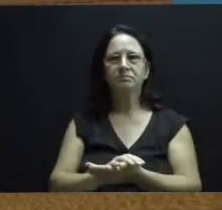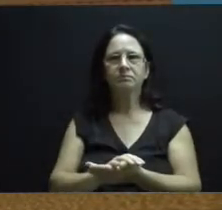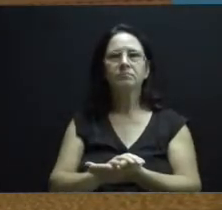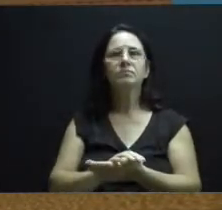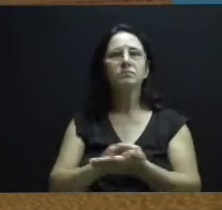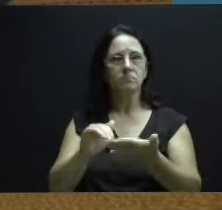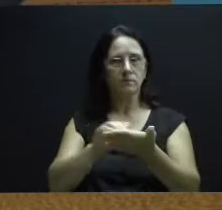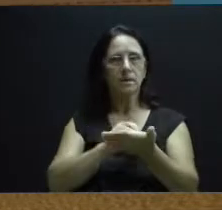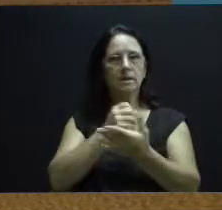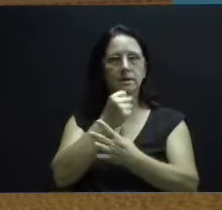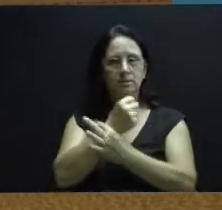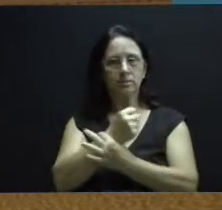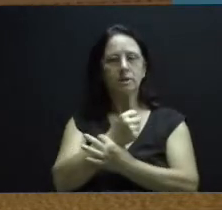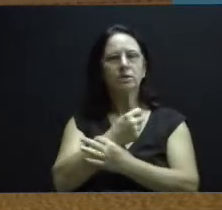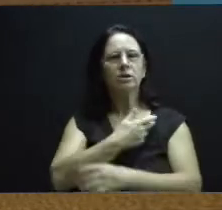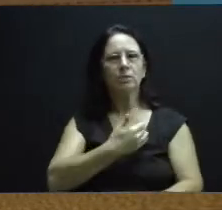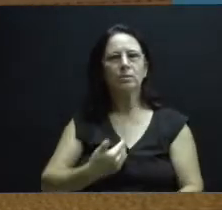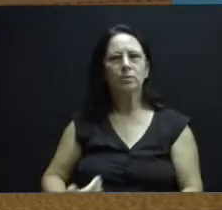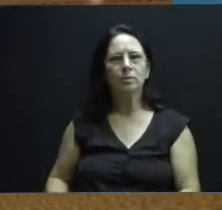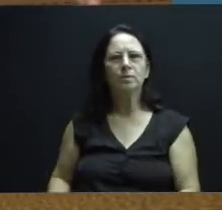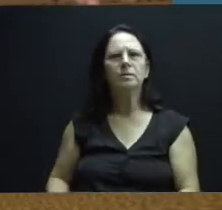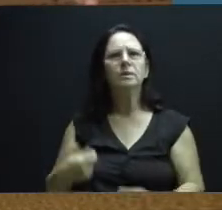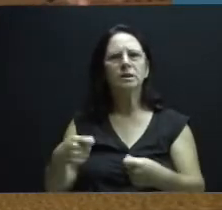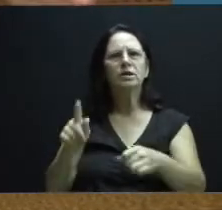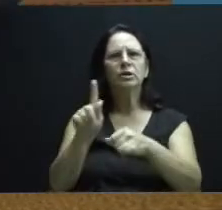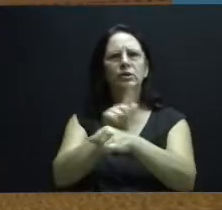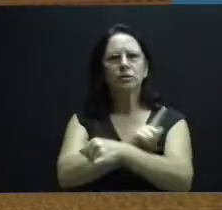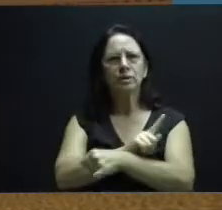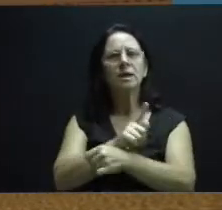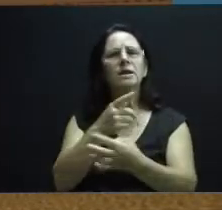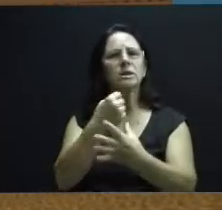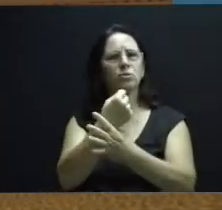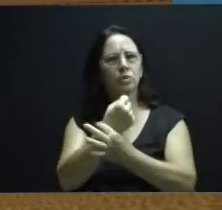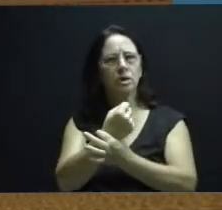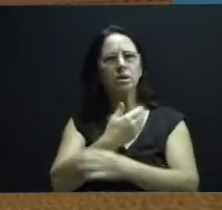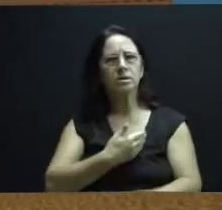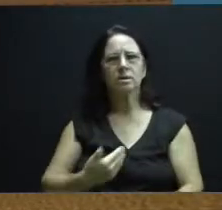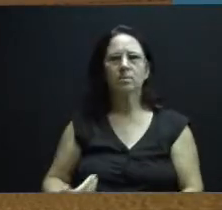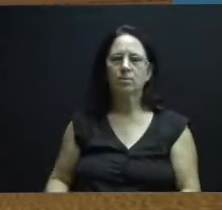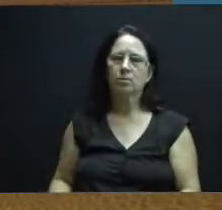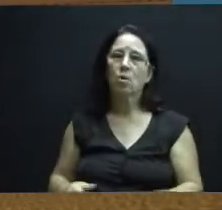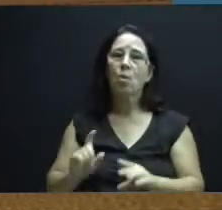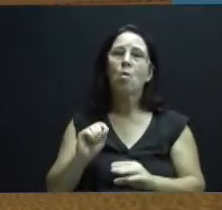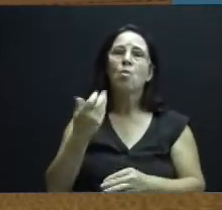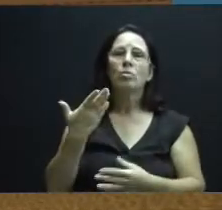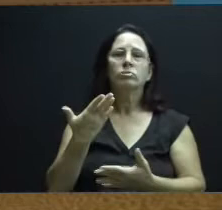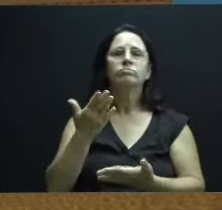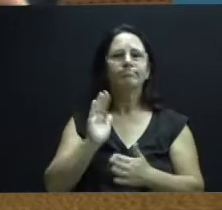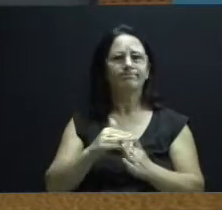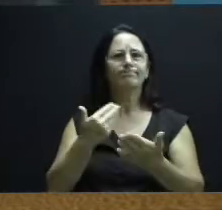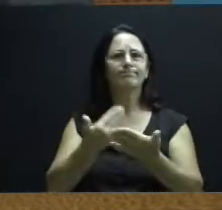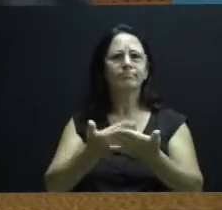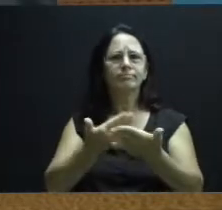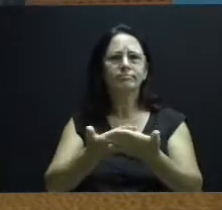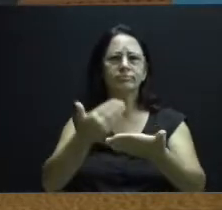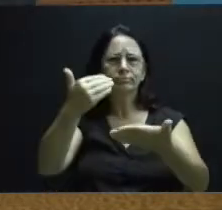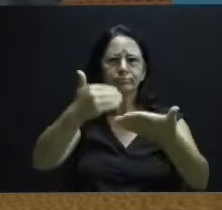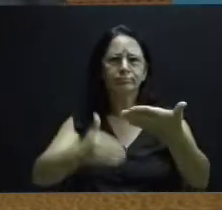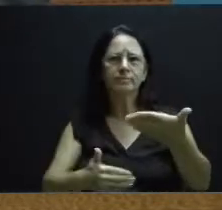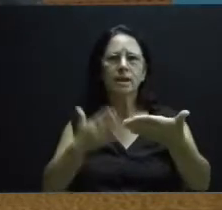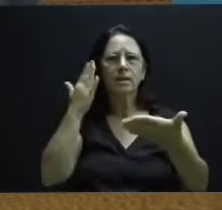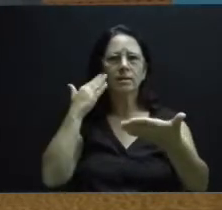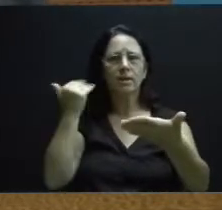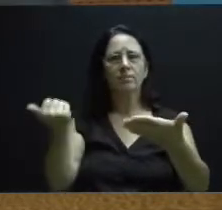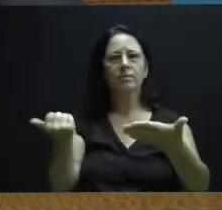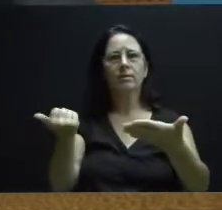segurança pública tem que ser gestor em segurança pública o técnico em segurança pública que seja do ramo agora